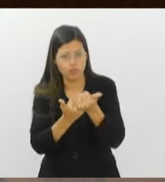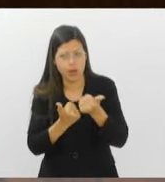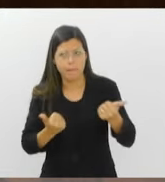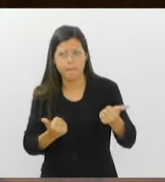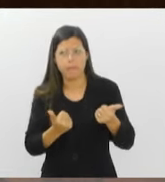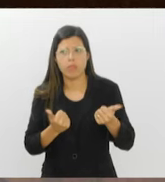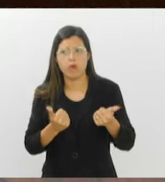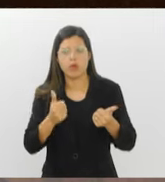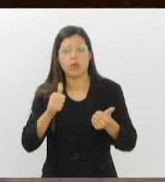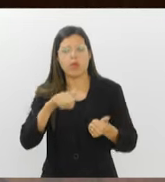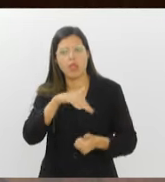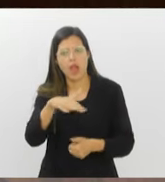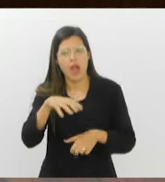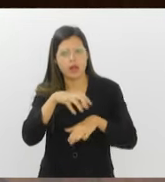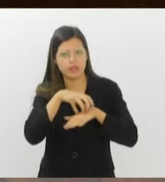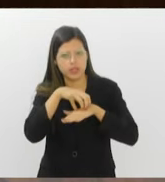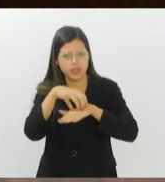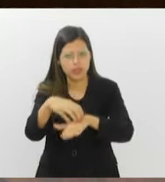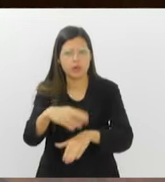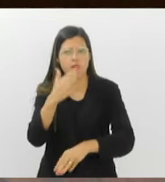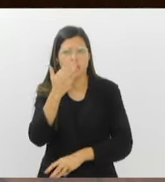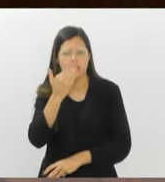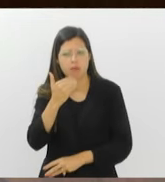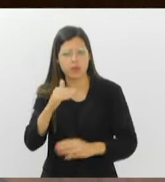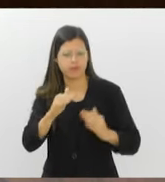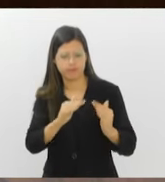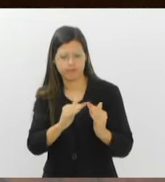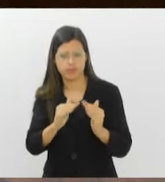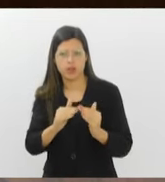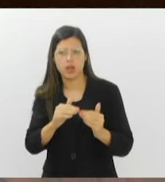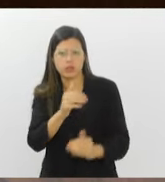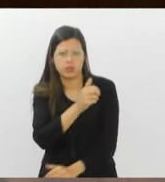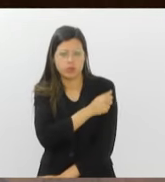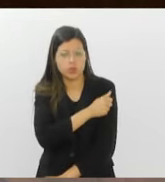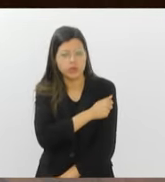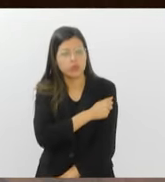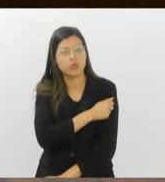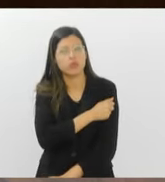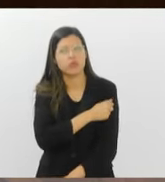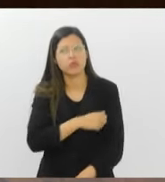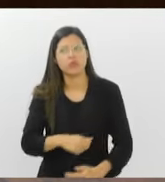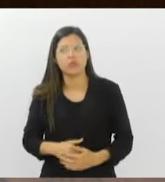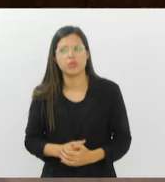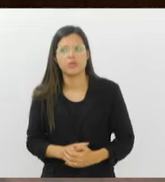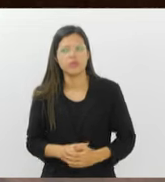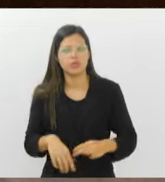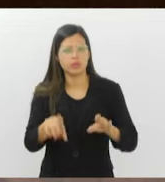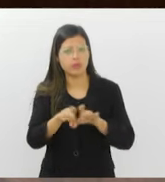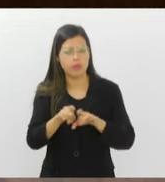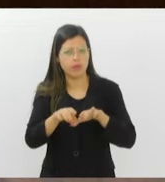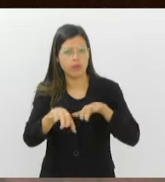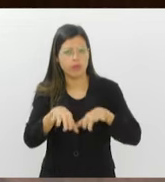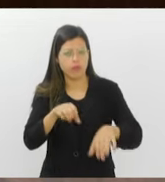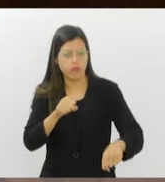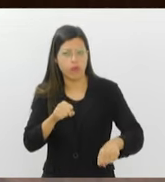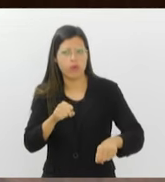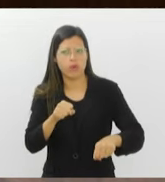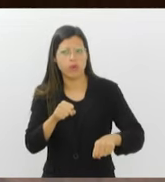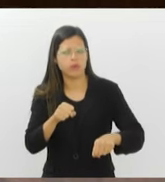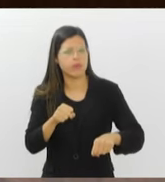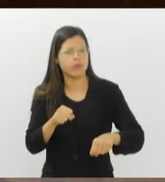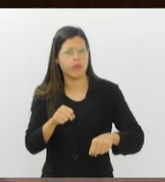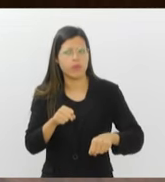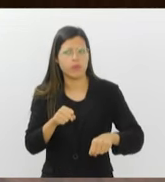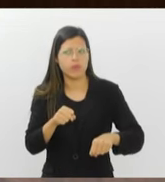de transporte, alimentação e moradia estudantil, e também em formar busca ativa de estudantes